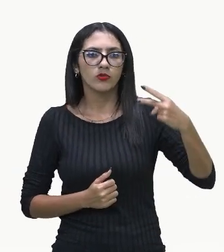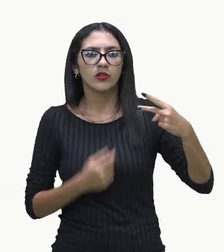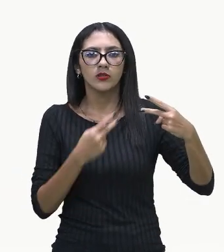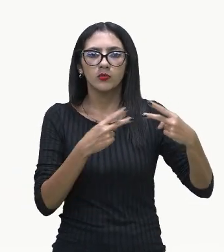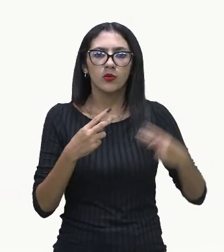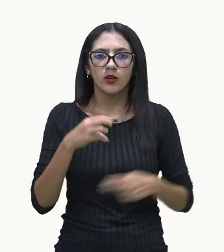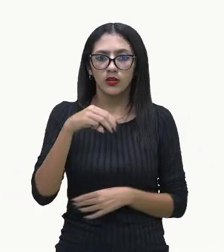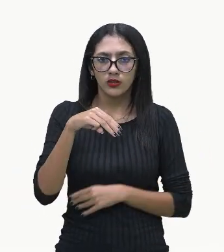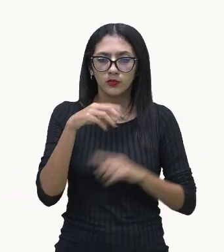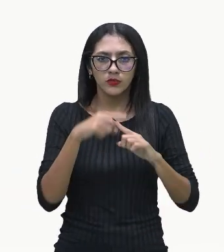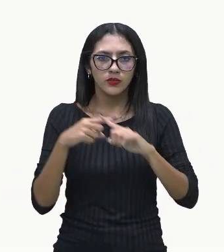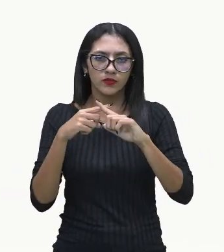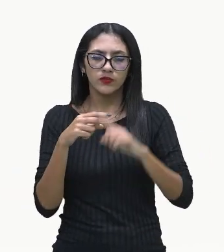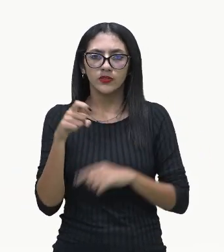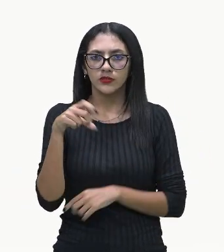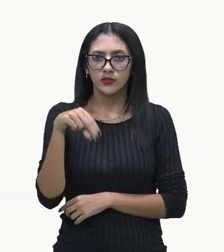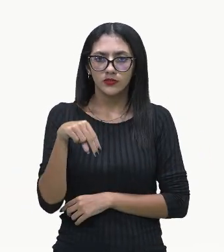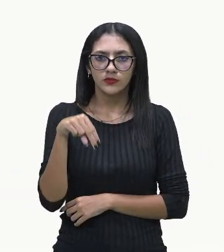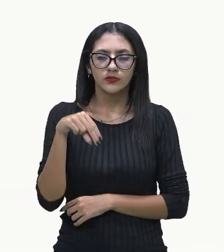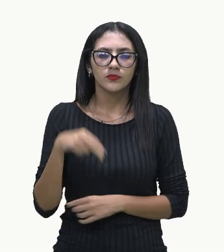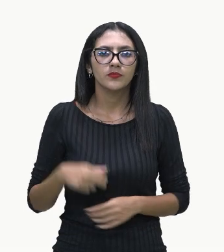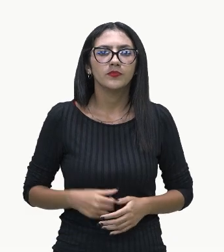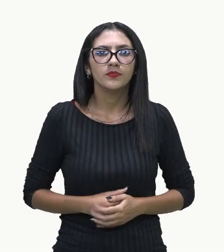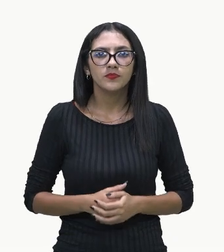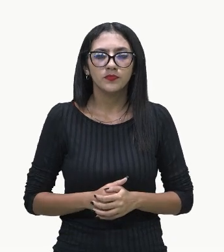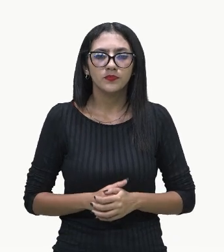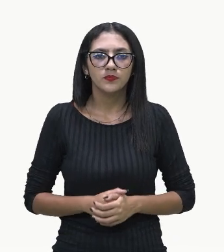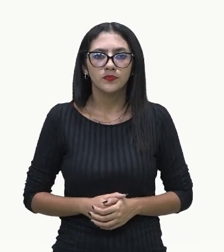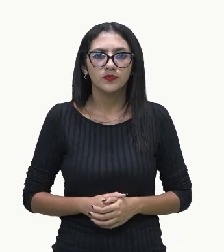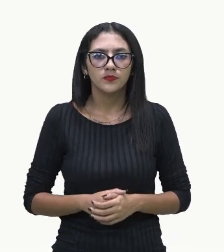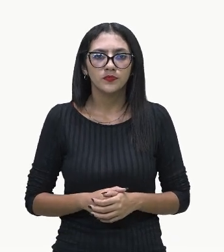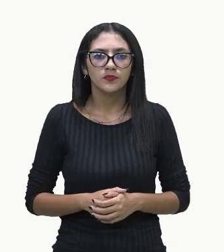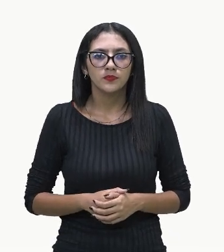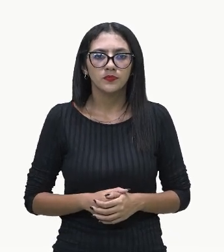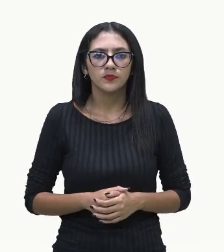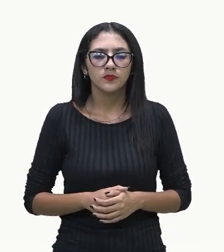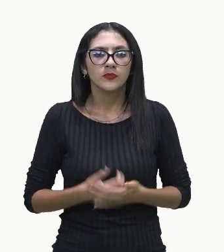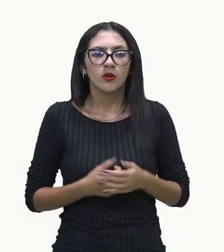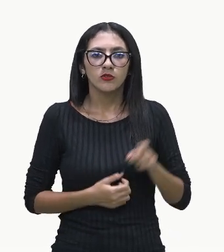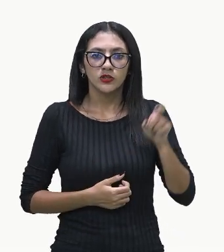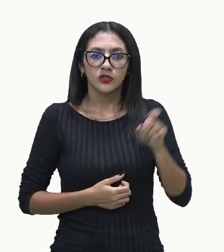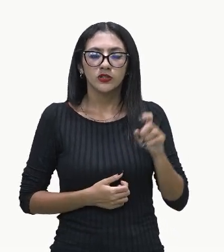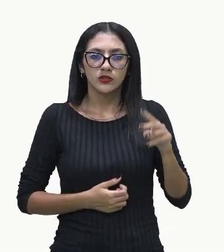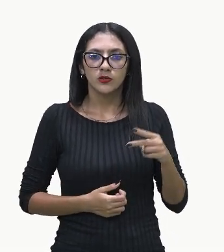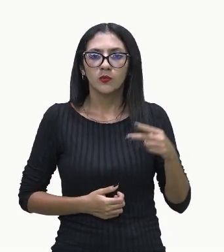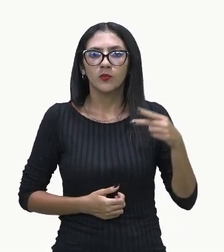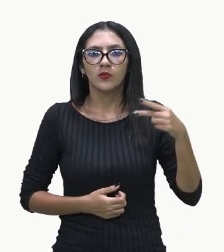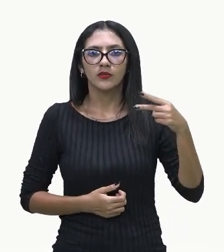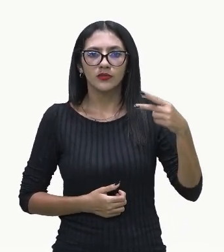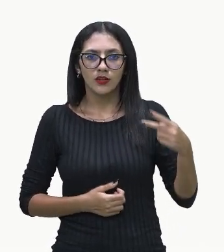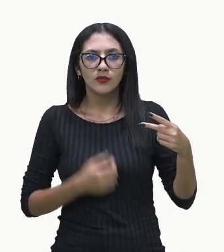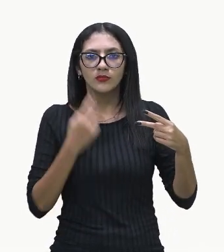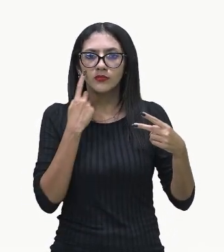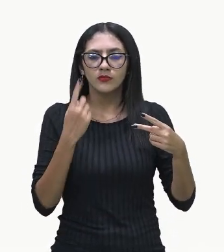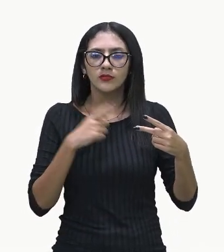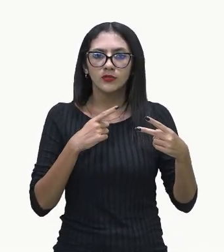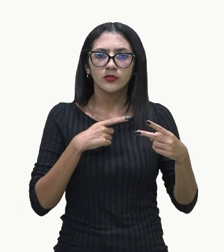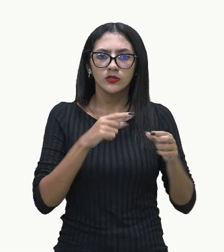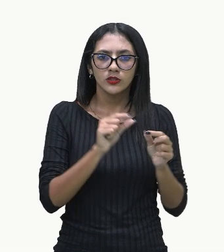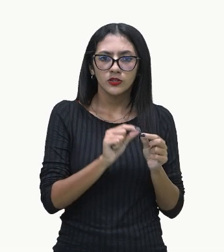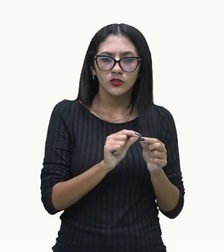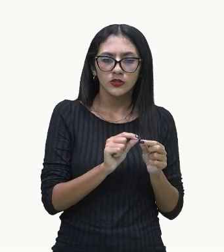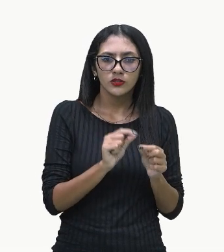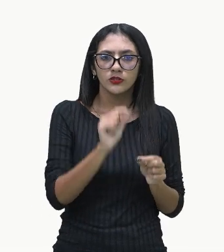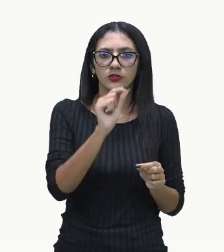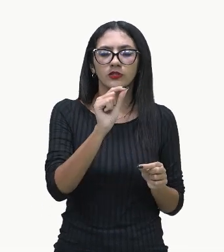M vezes N. Então, nós vamos ter x ao quadrado, porque a altura aqui tem um valor de x nesse